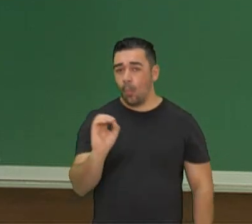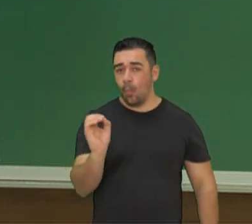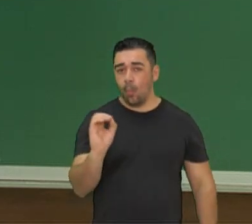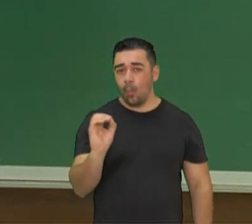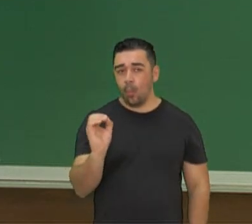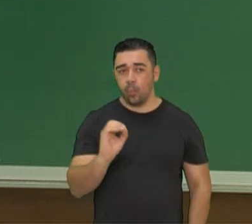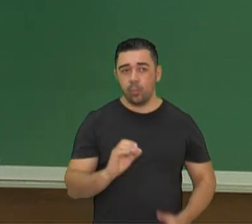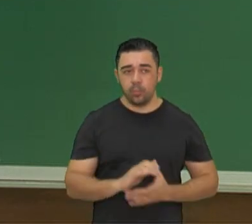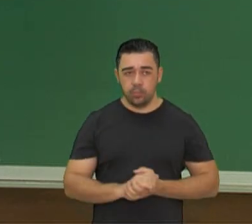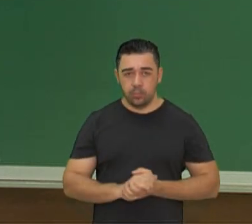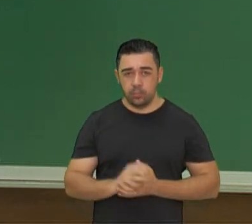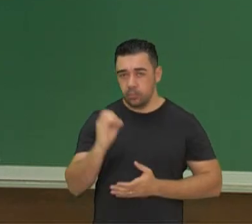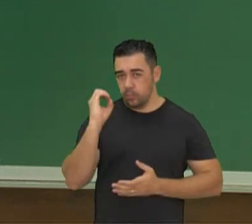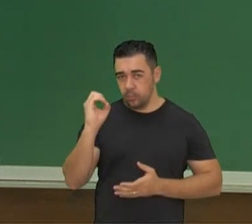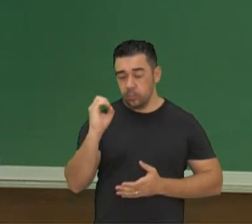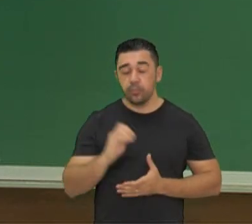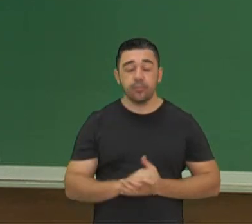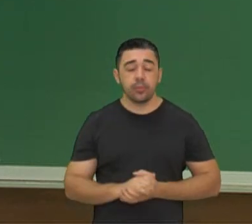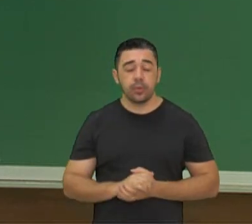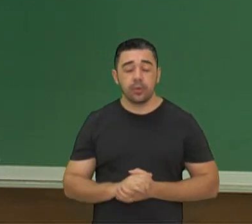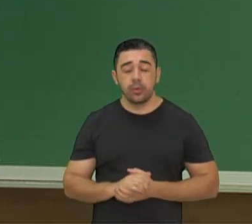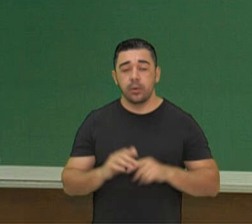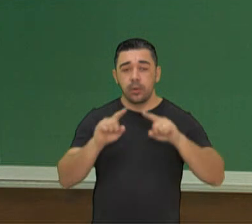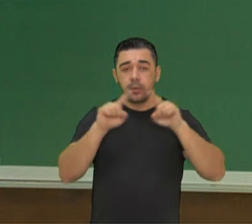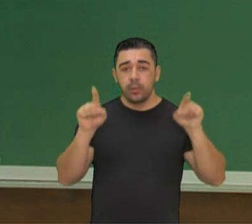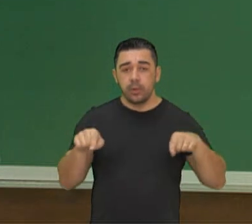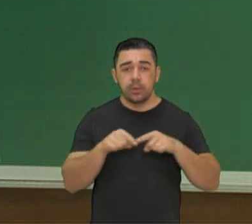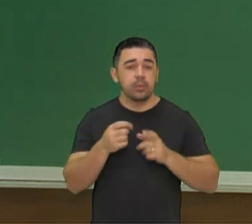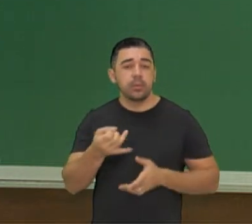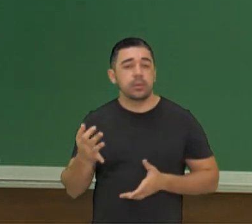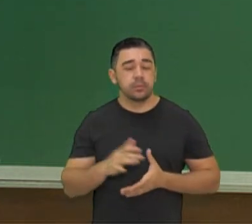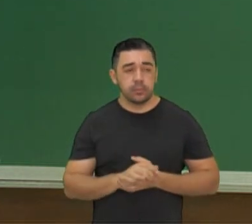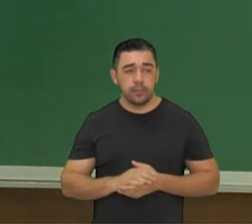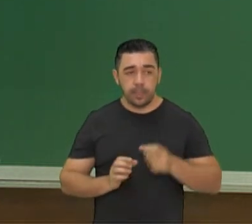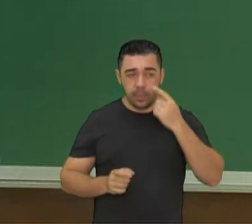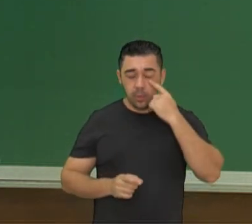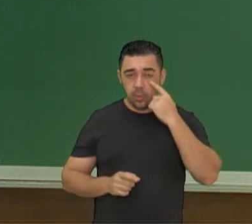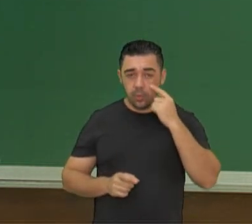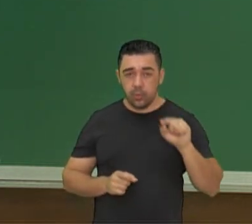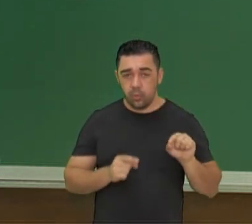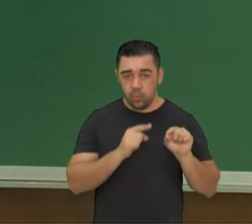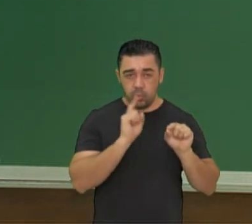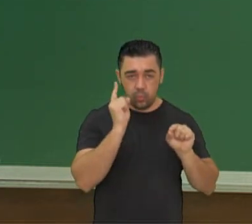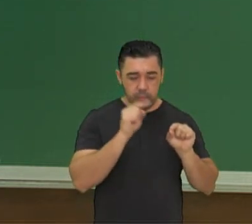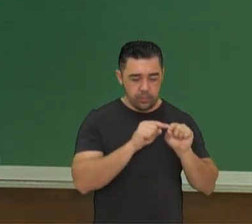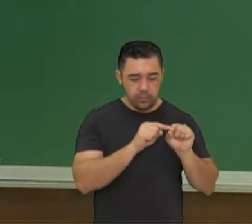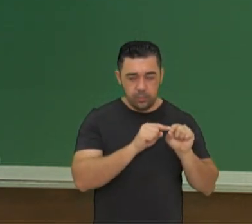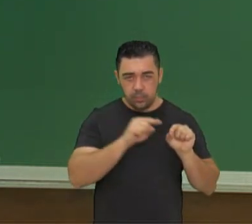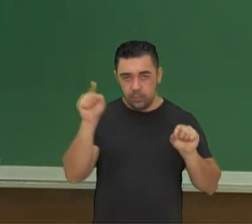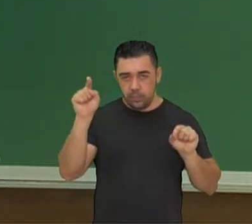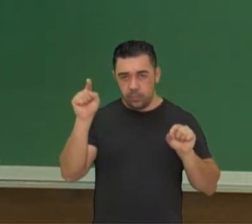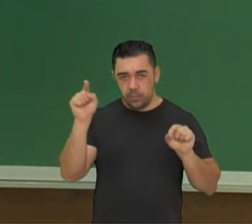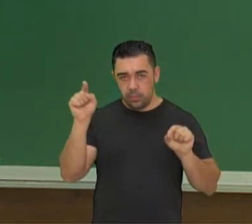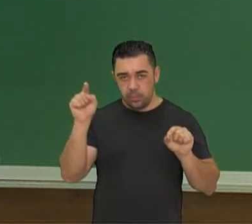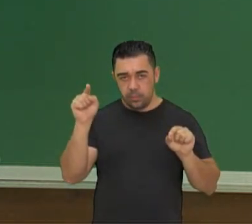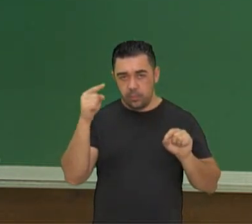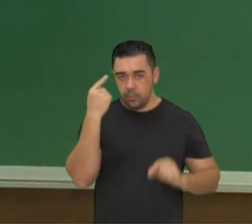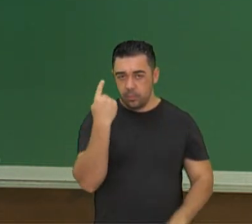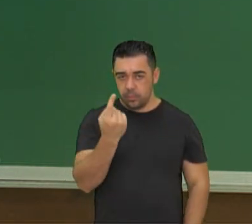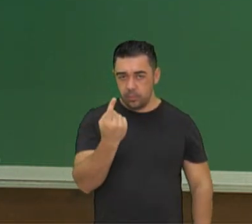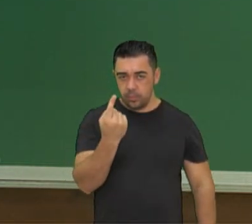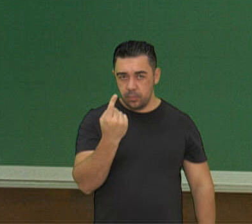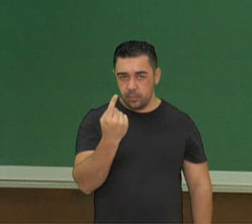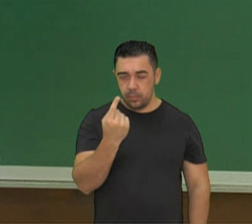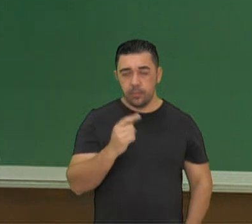no triângulo, certo? E no quadrilátero? Se eu pegar esse vértice aqui, por exemplo, eu ligo com